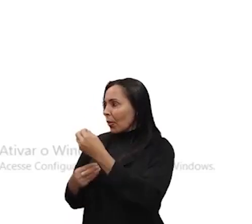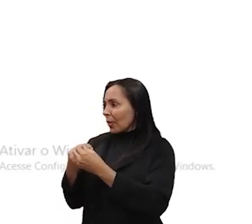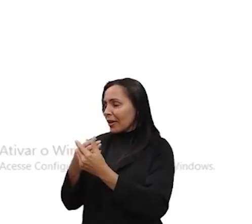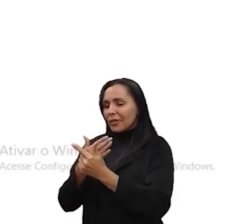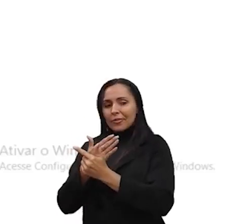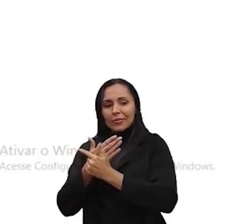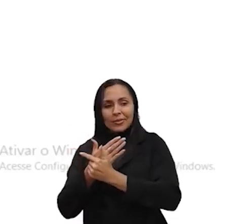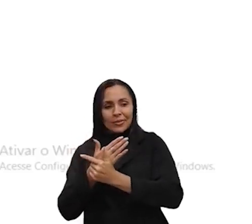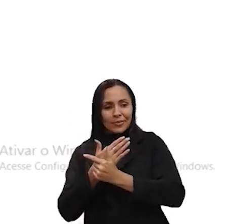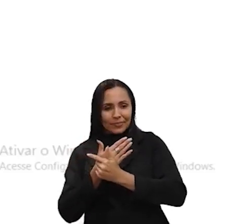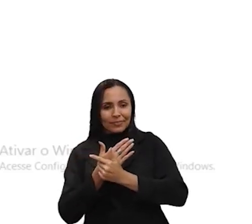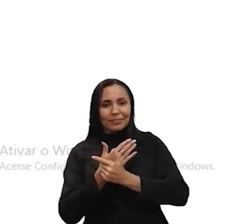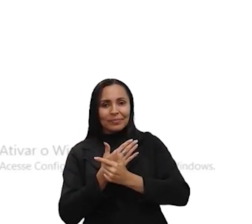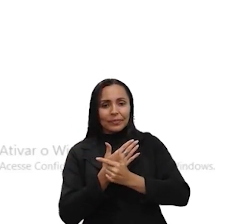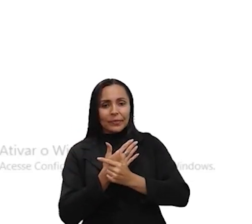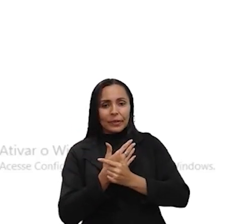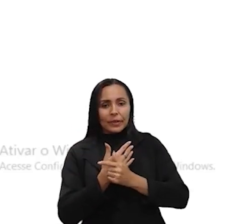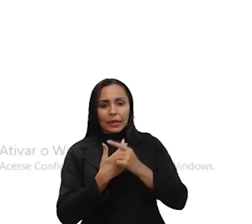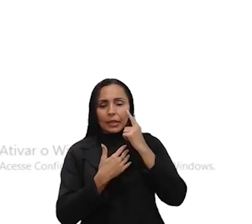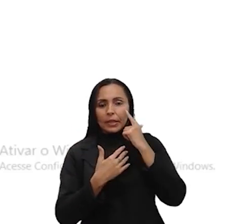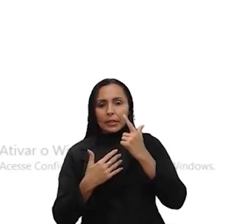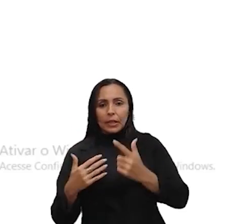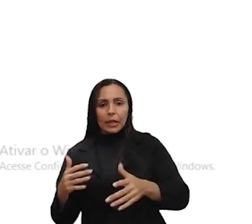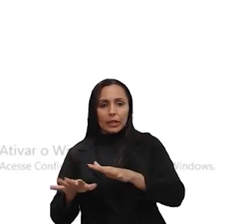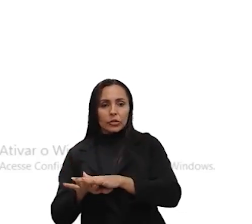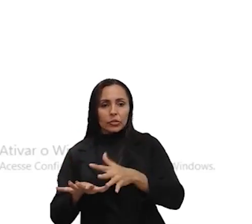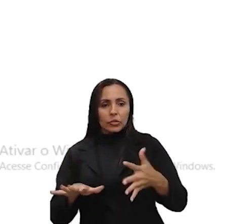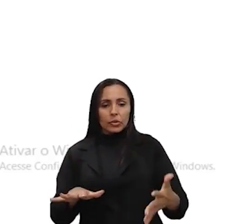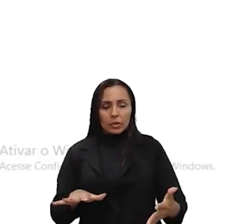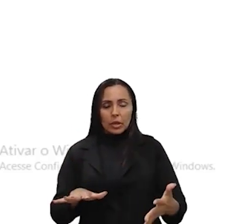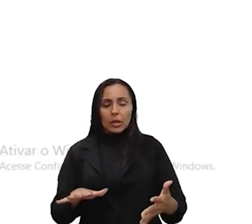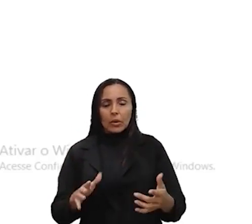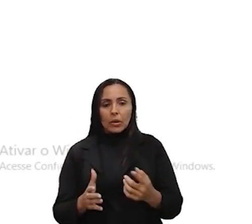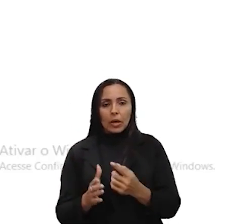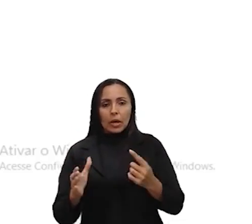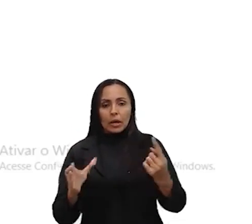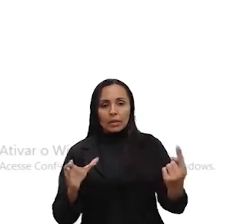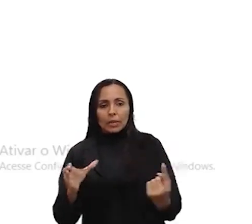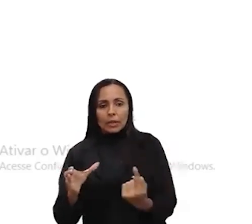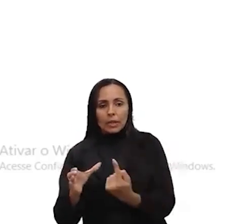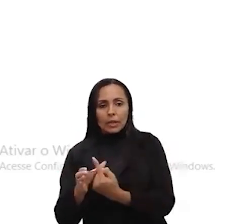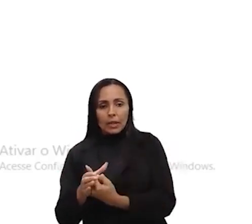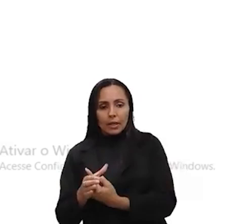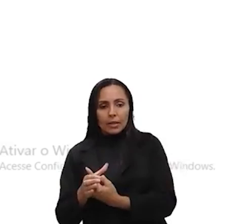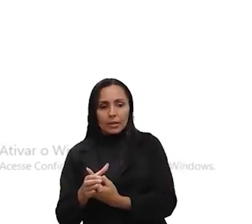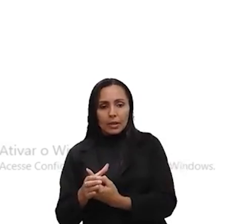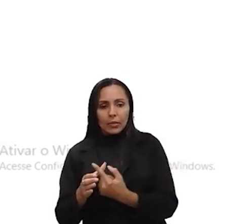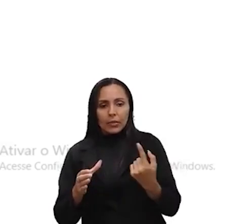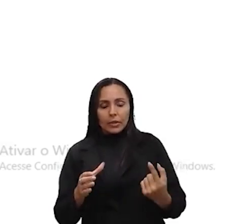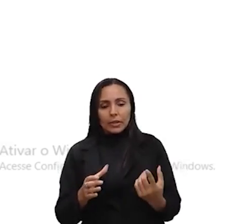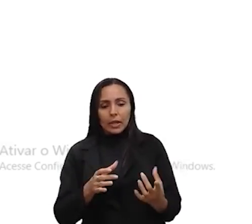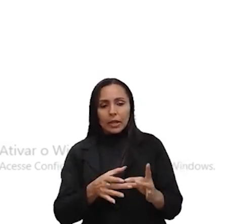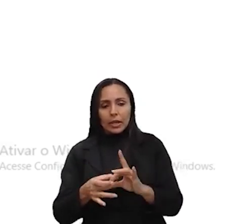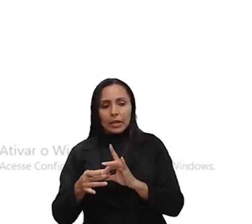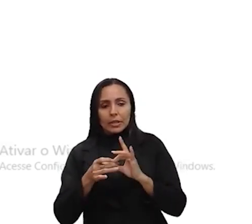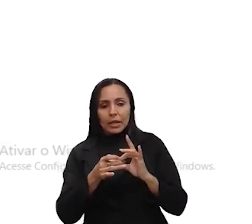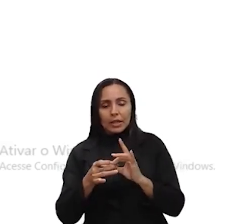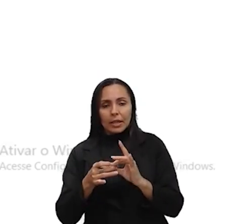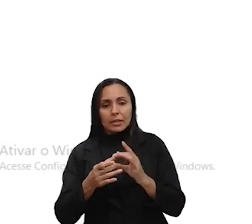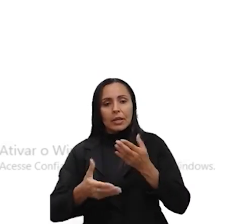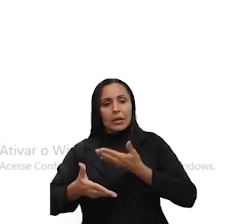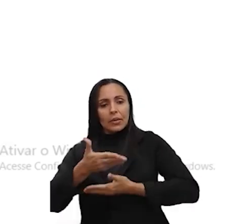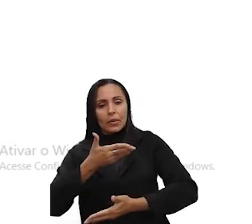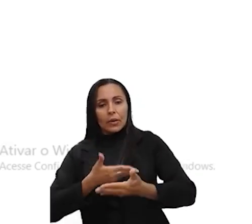funcionam entre a exclusão, a inclusão, a segregação e a integração. E como é